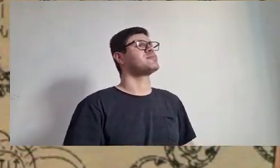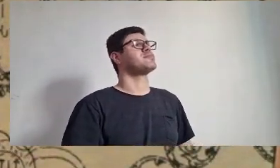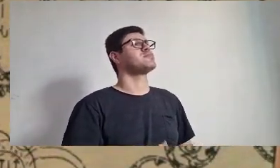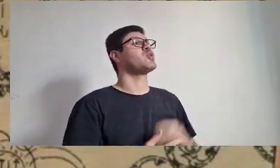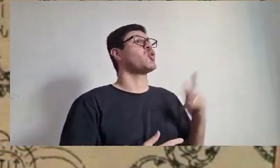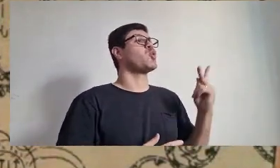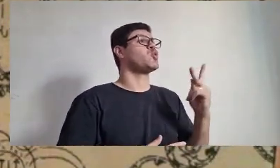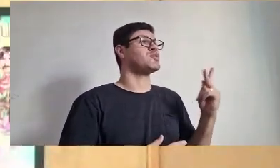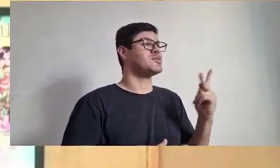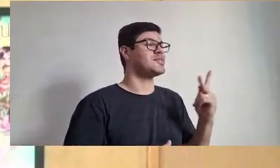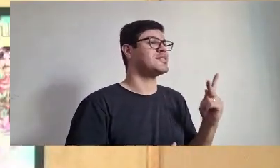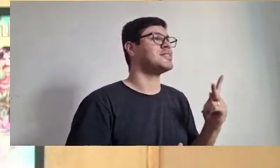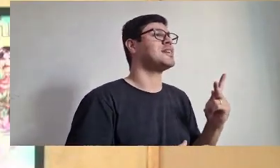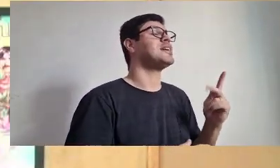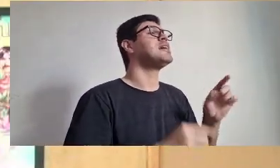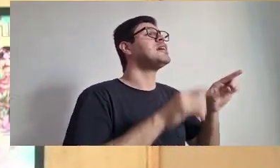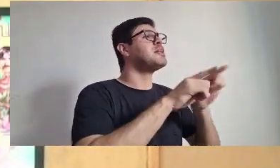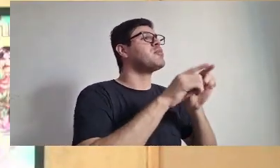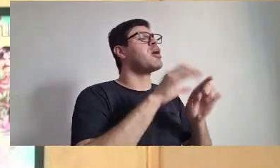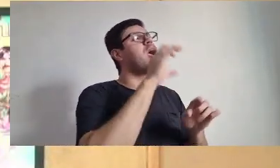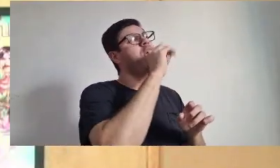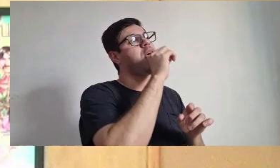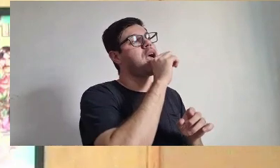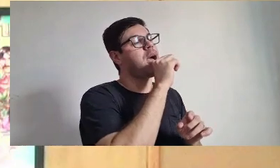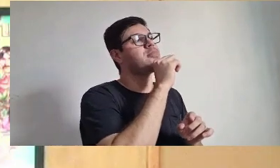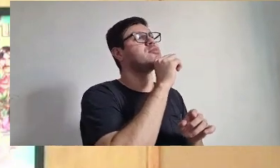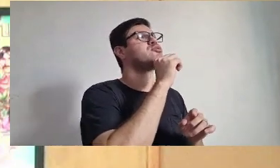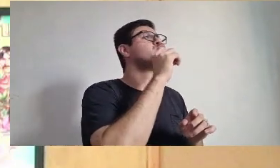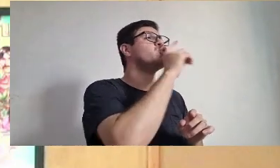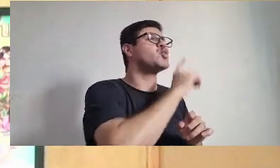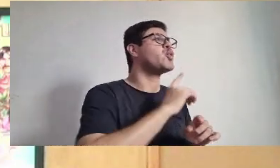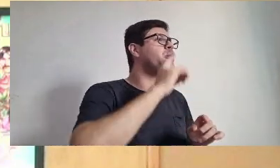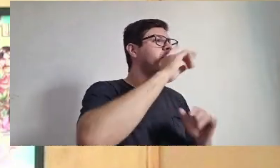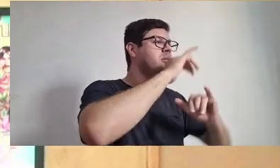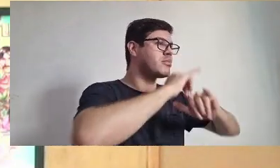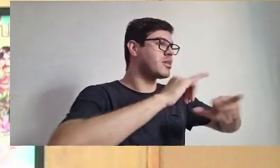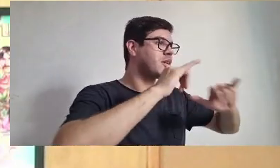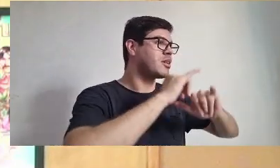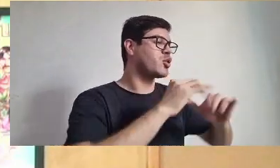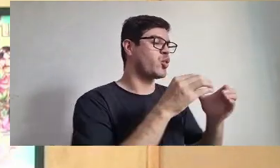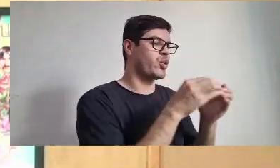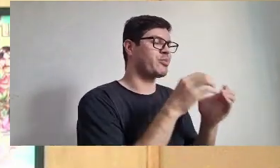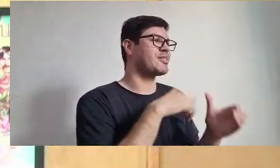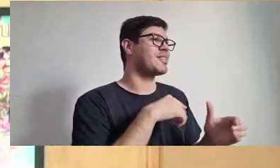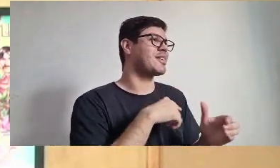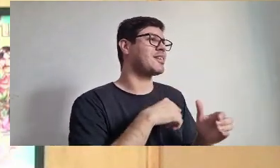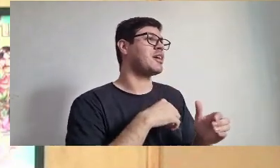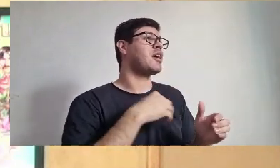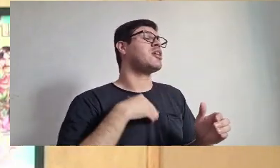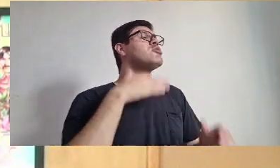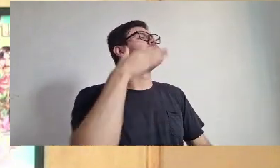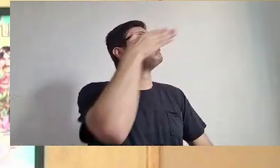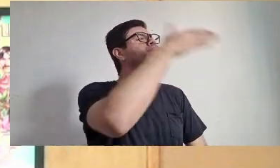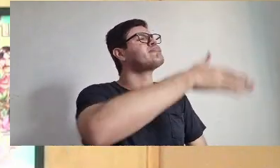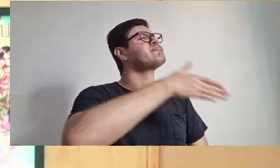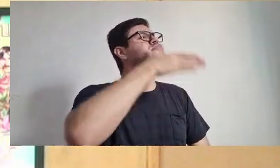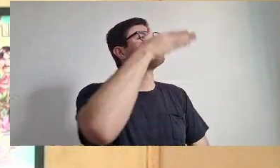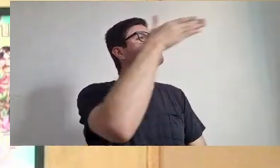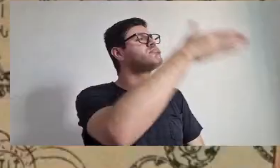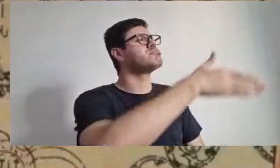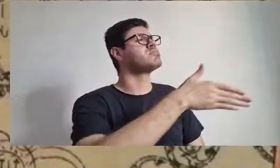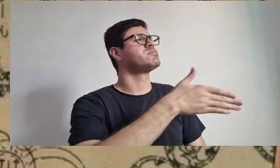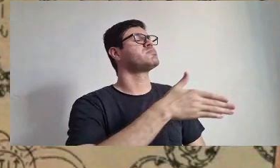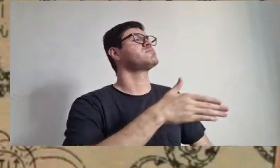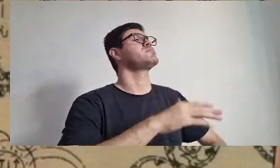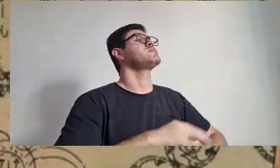E sábado já temos outro pregador, domingo temos outro pregador, mas eu estou sempre na igreja, lá no altar,